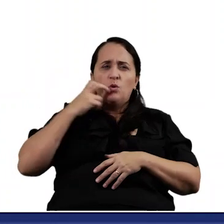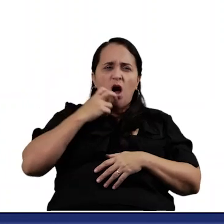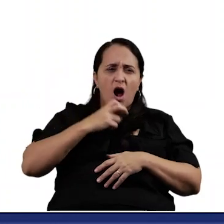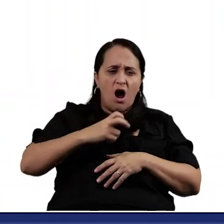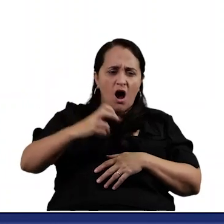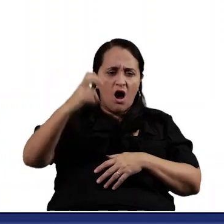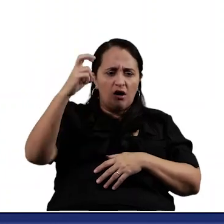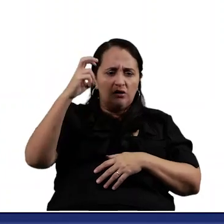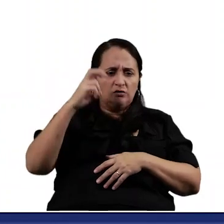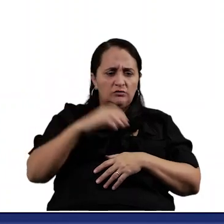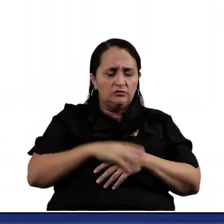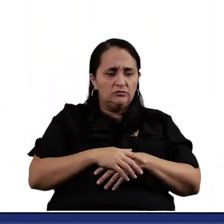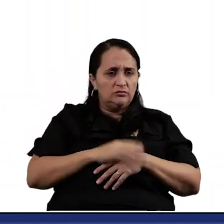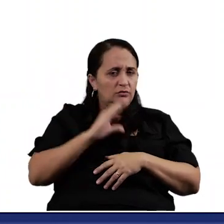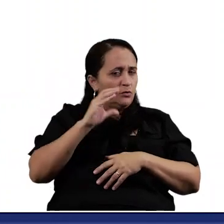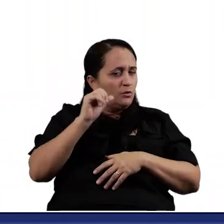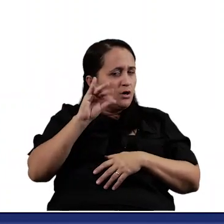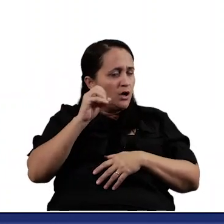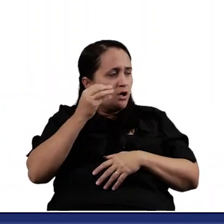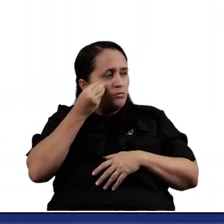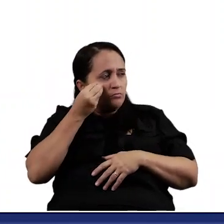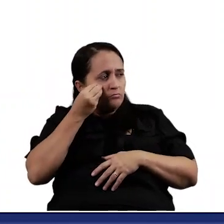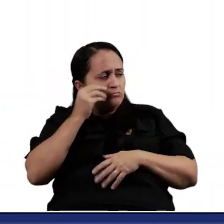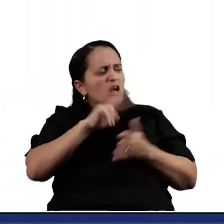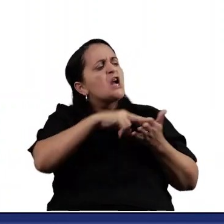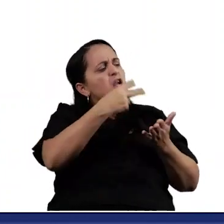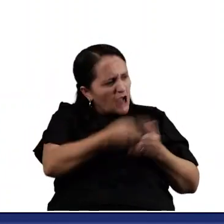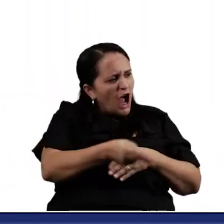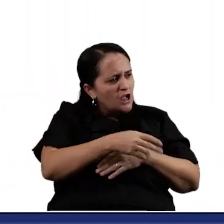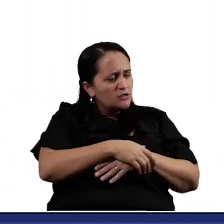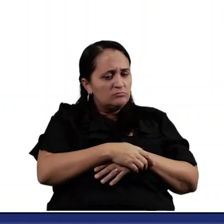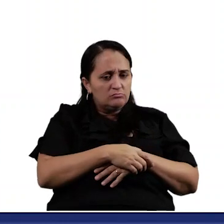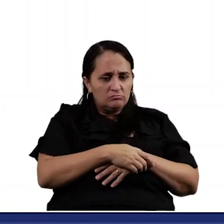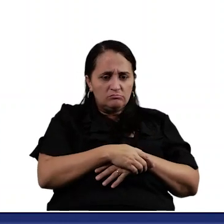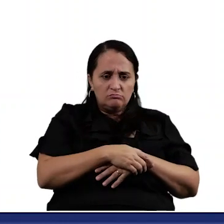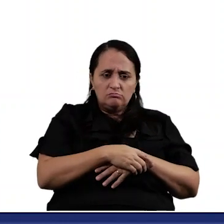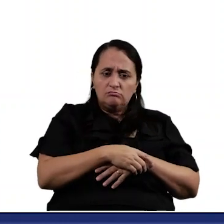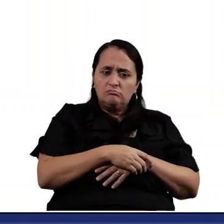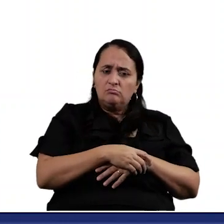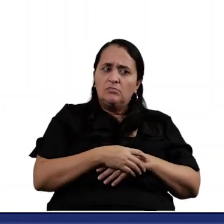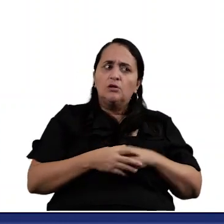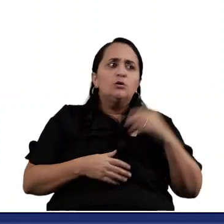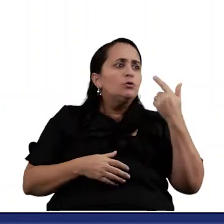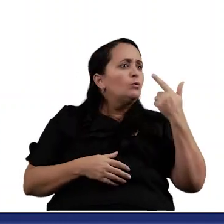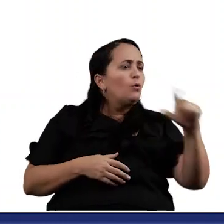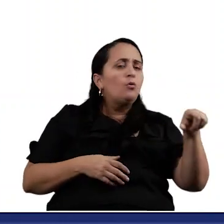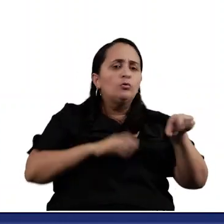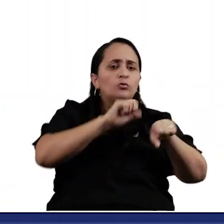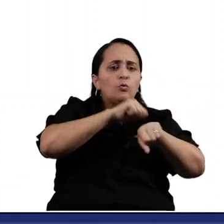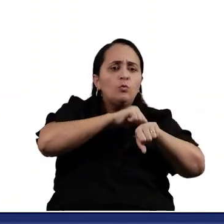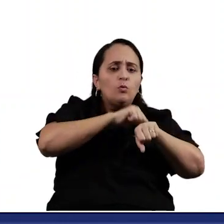e o Caio para testar cai caiu outro e aí